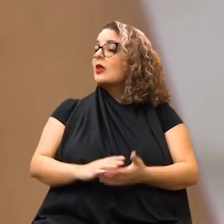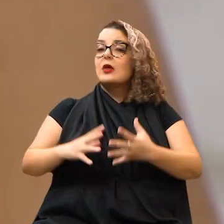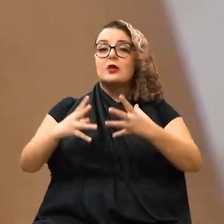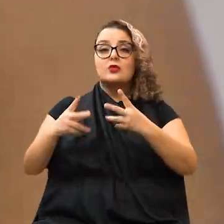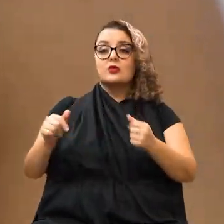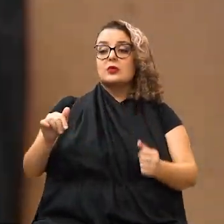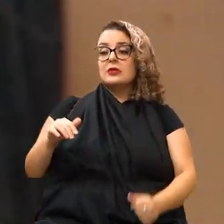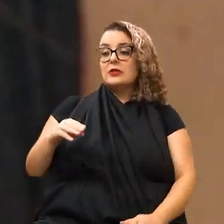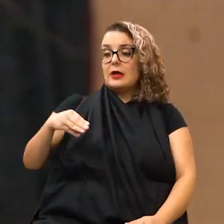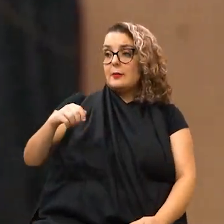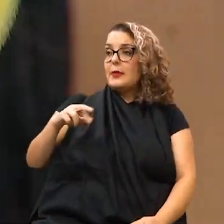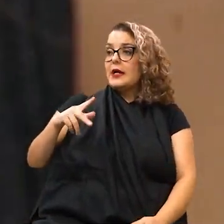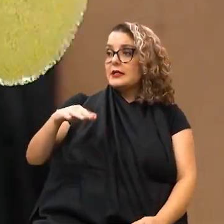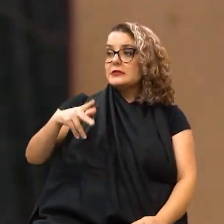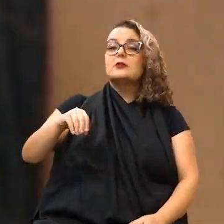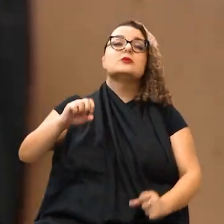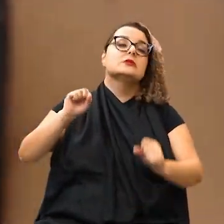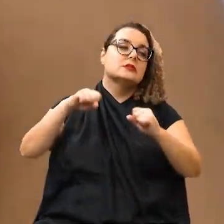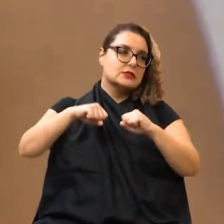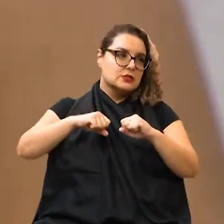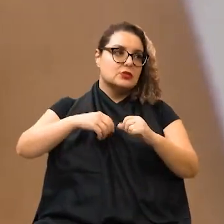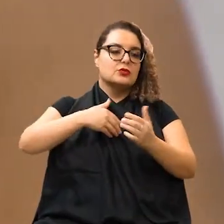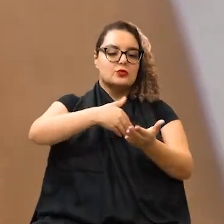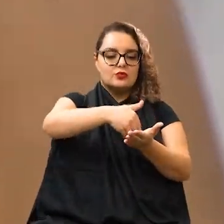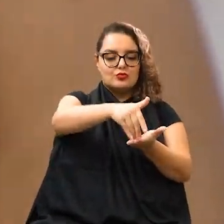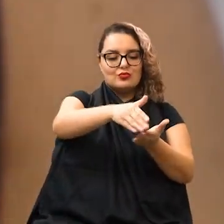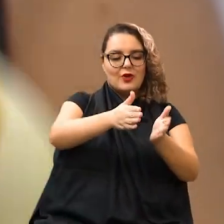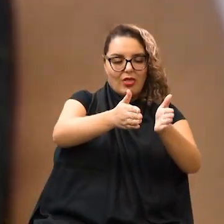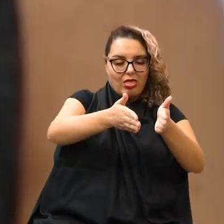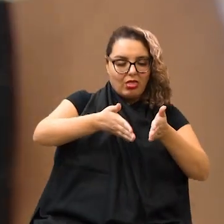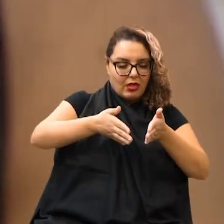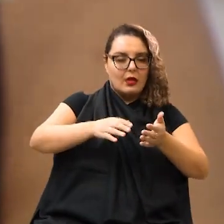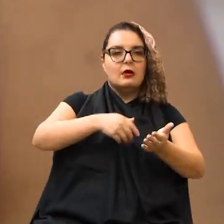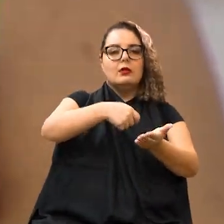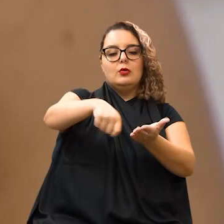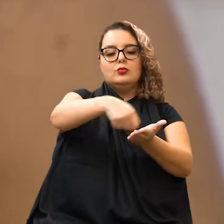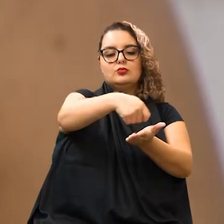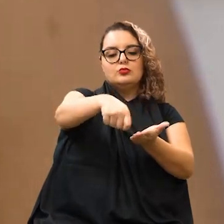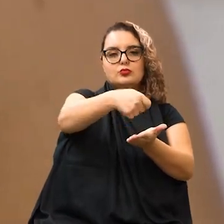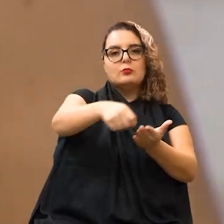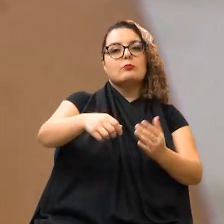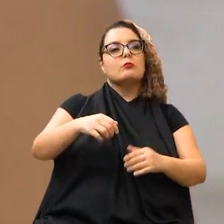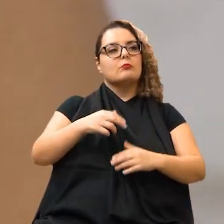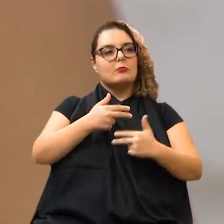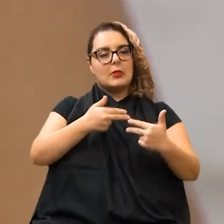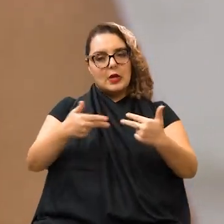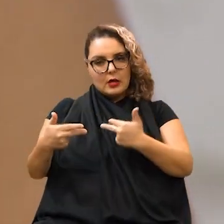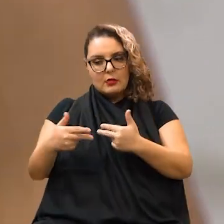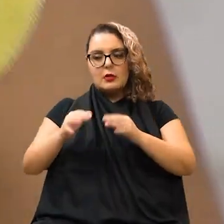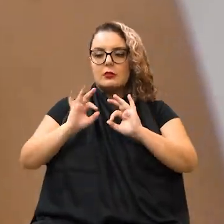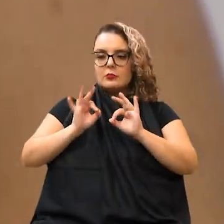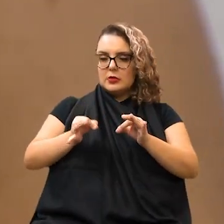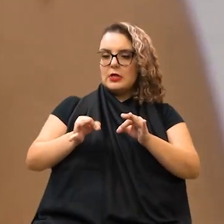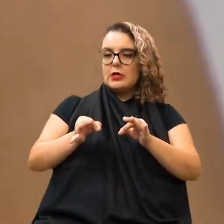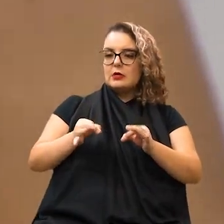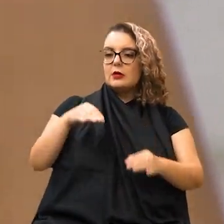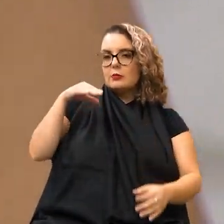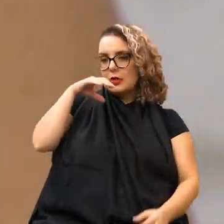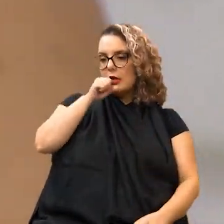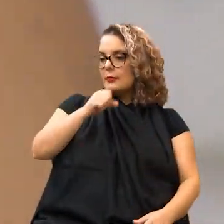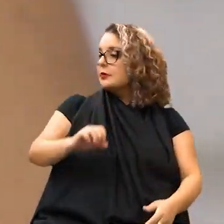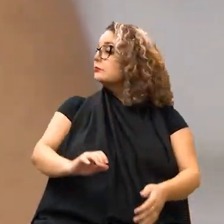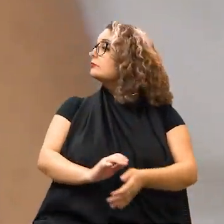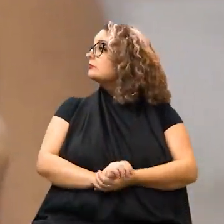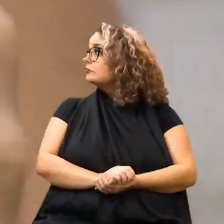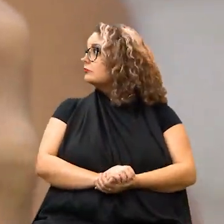vai tirando toda a fissura, ele tira toda a marcação. Toda a marca do pincel, então você consegue fazer um trabalho mais uniforme, mais bem acabado,